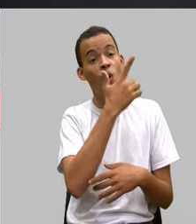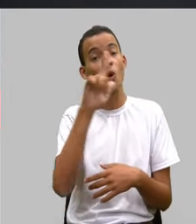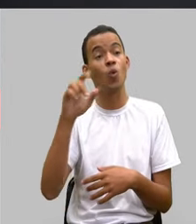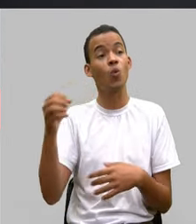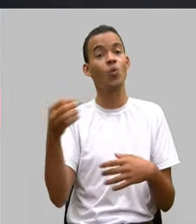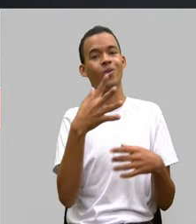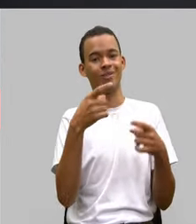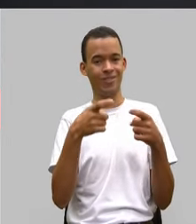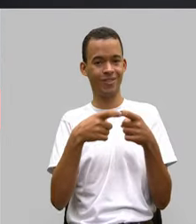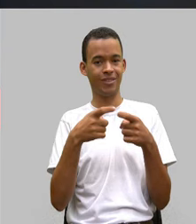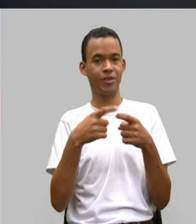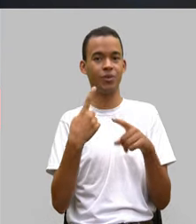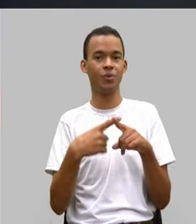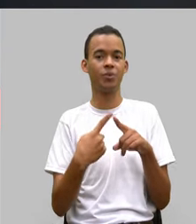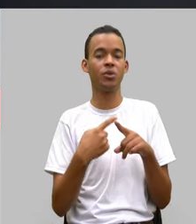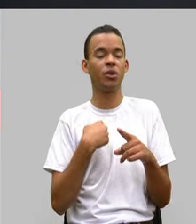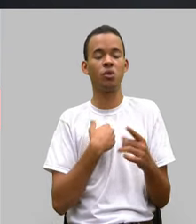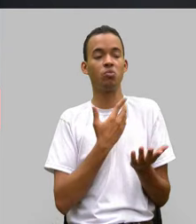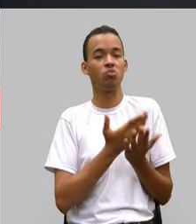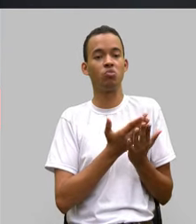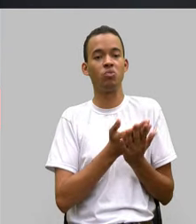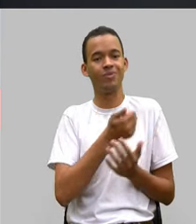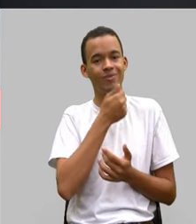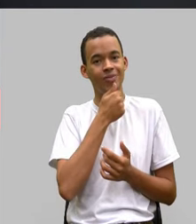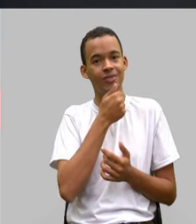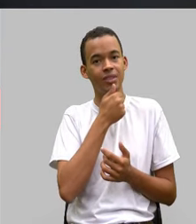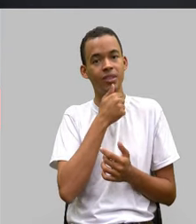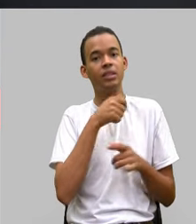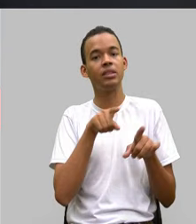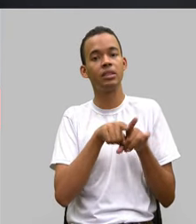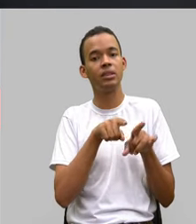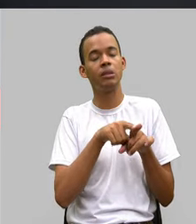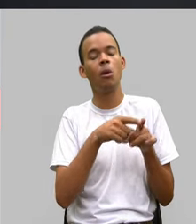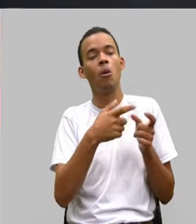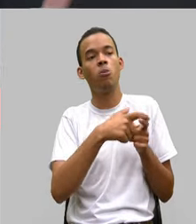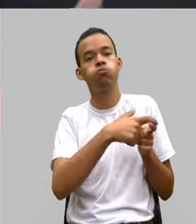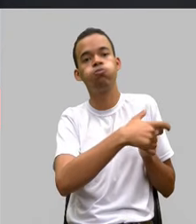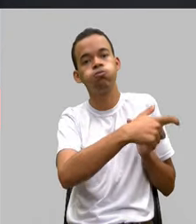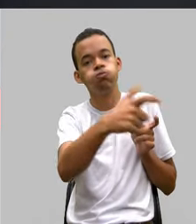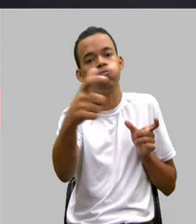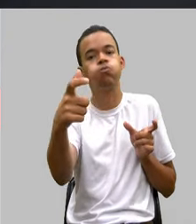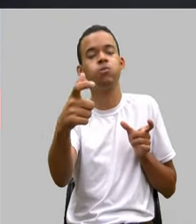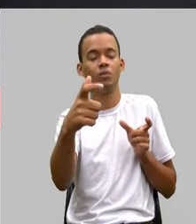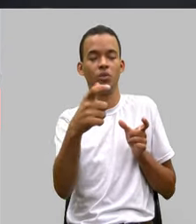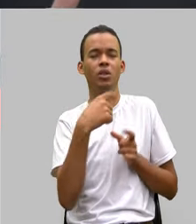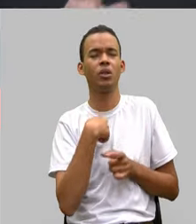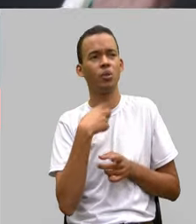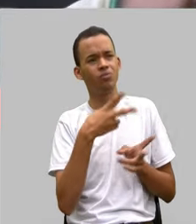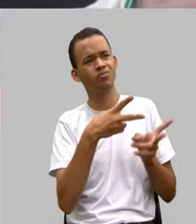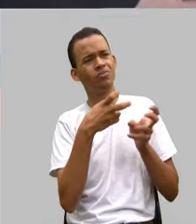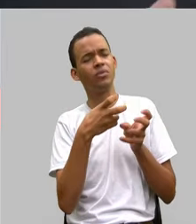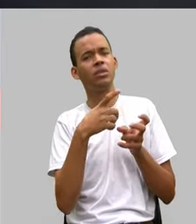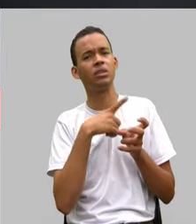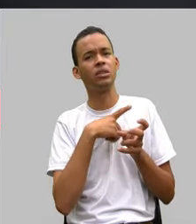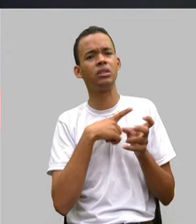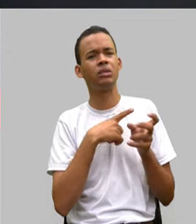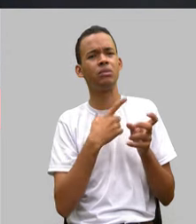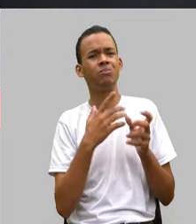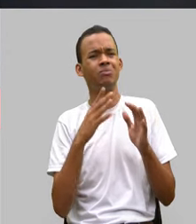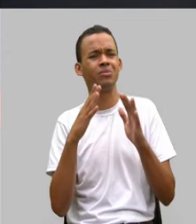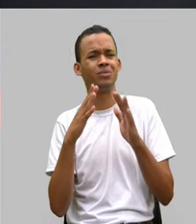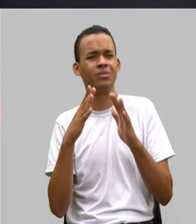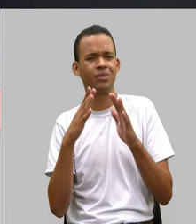essa essa matéria ainda tem um punhado de eu recentemente vi que parece que tem uma outra